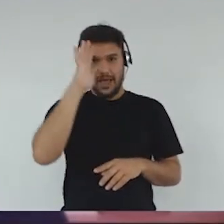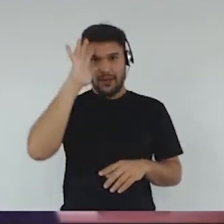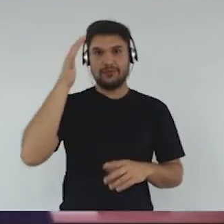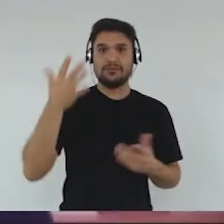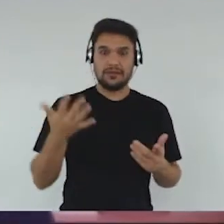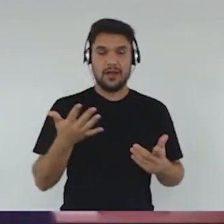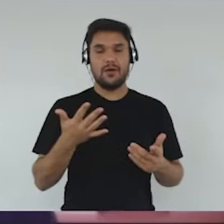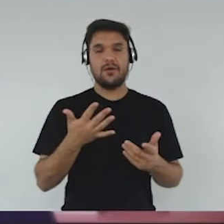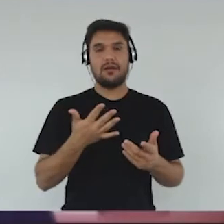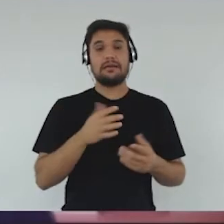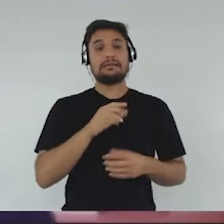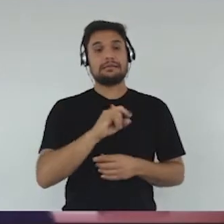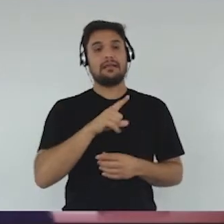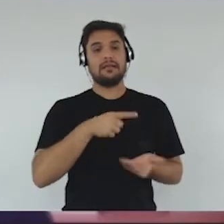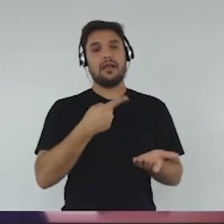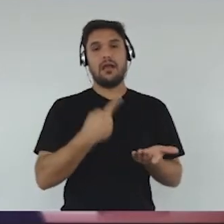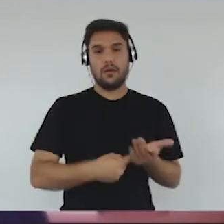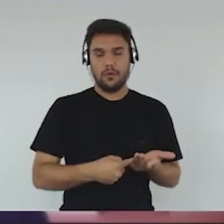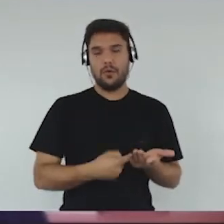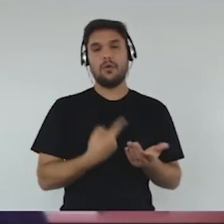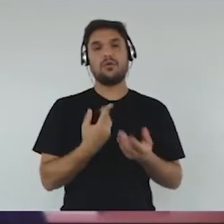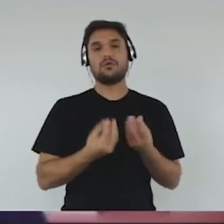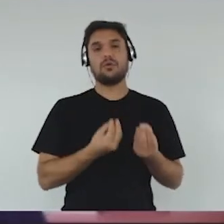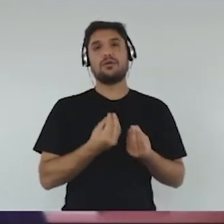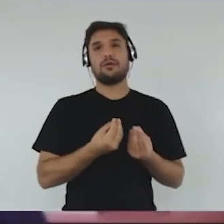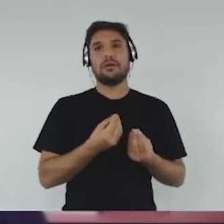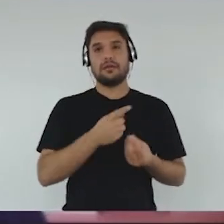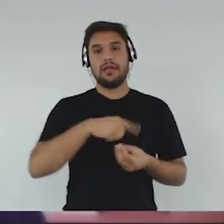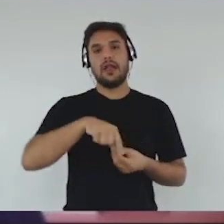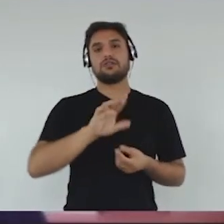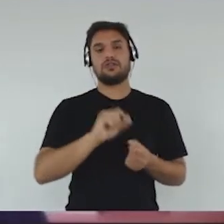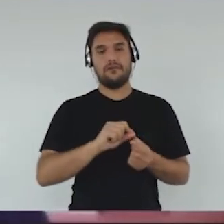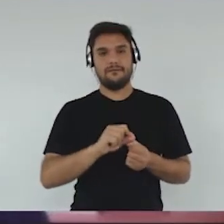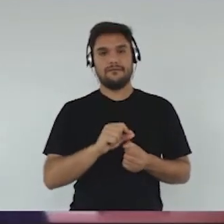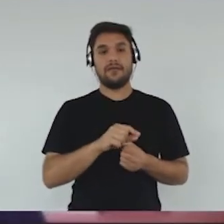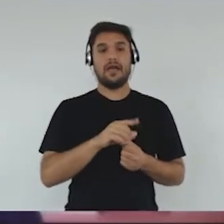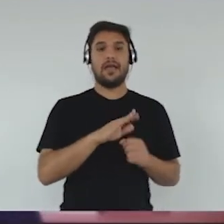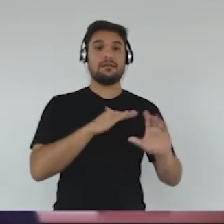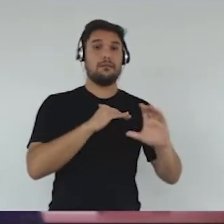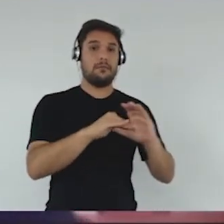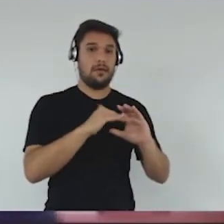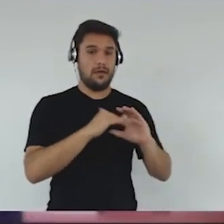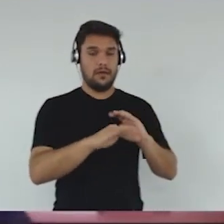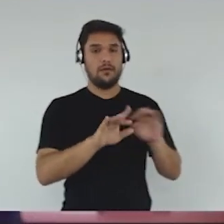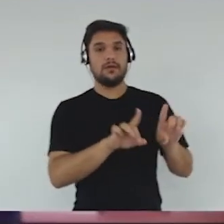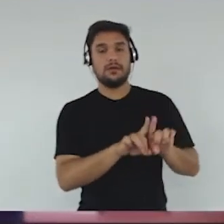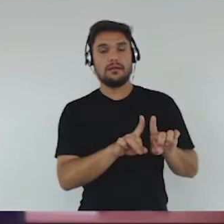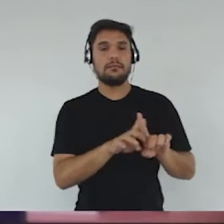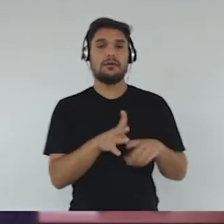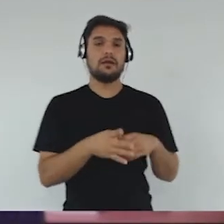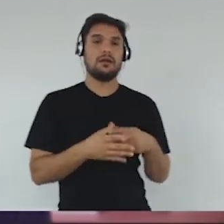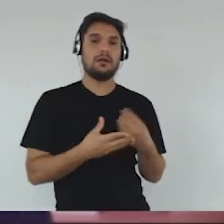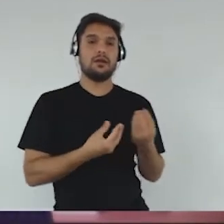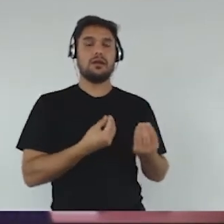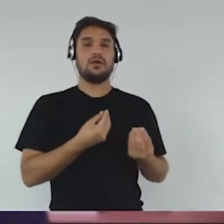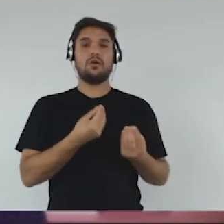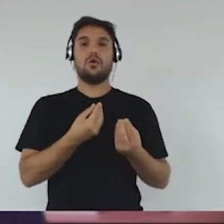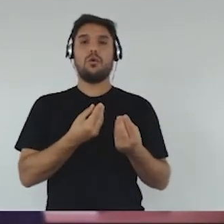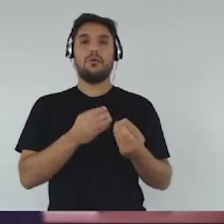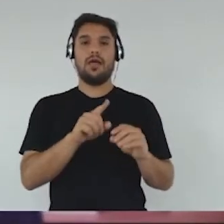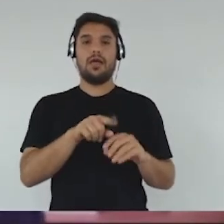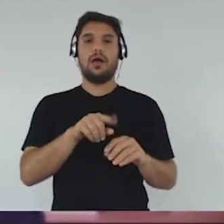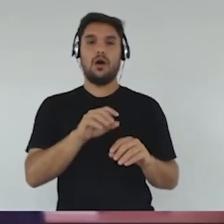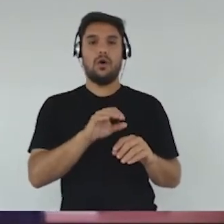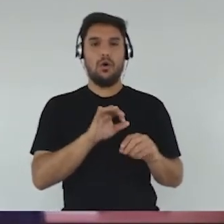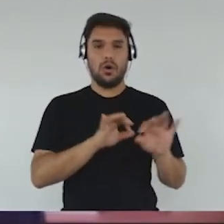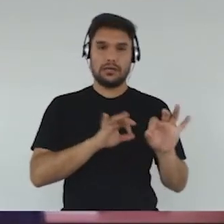arbitral, quando existe acordo entre as partes, que essas notificações sejam feitas por via eletrônica, e também sobre a organização